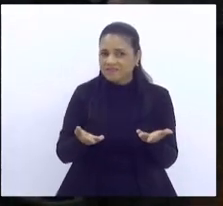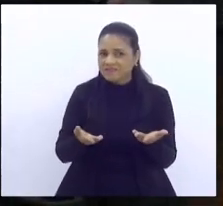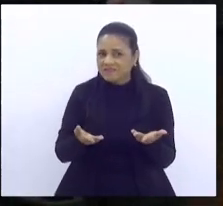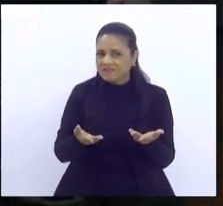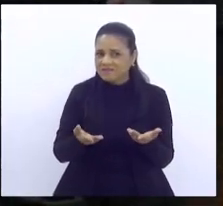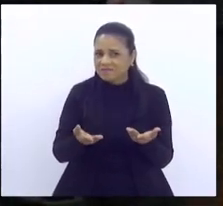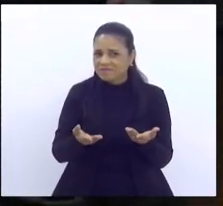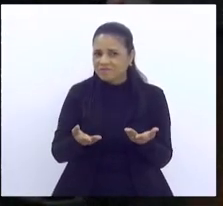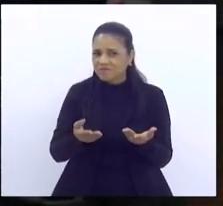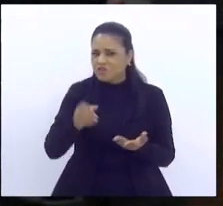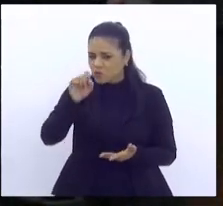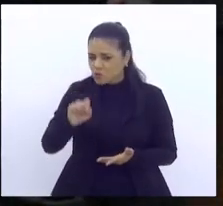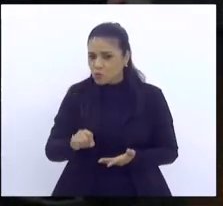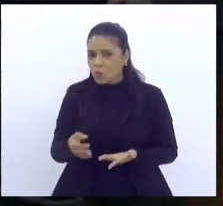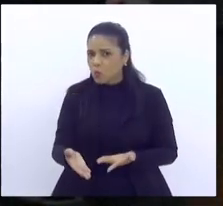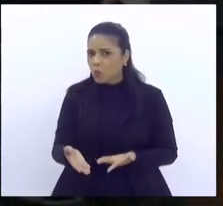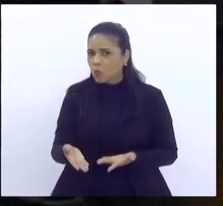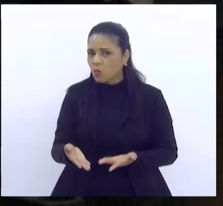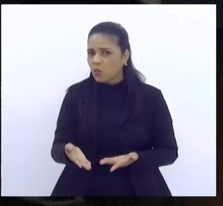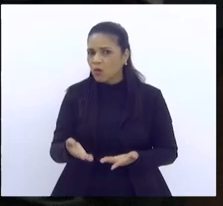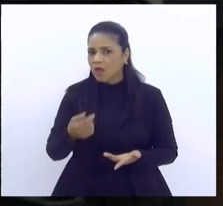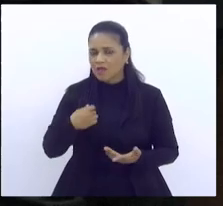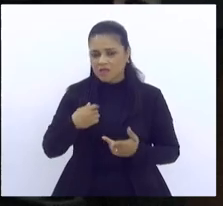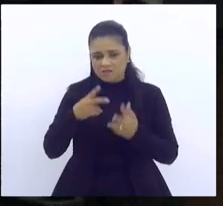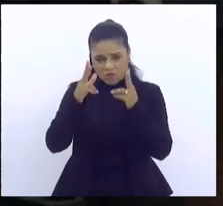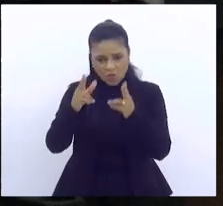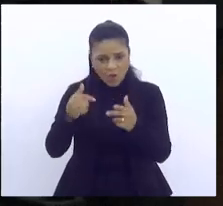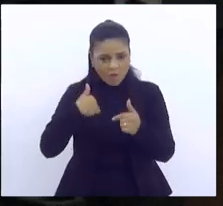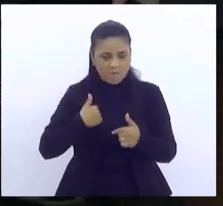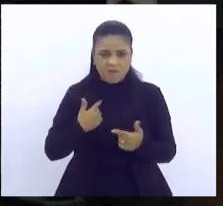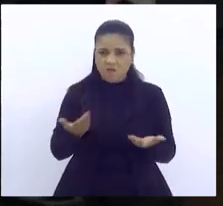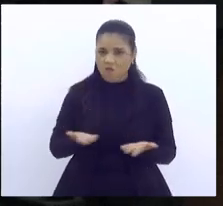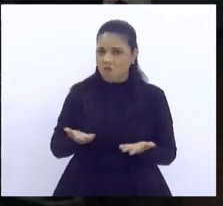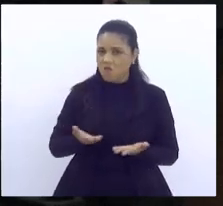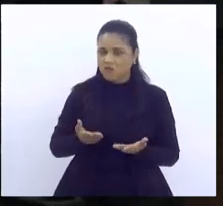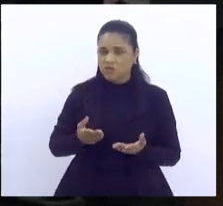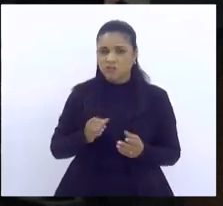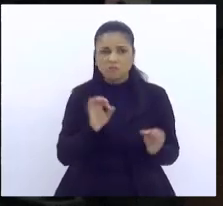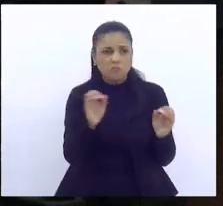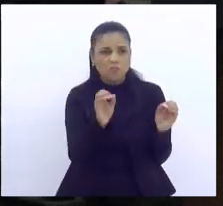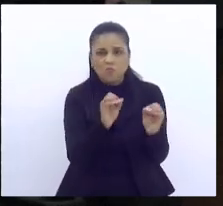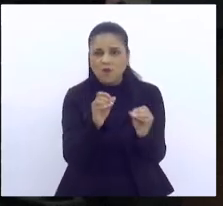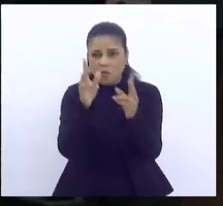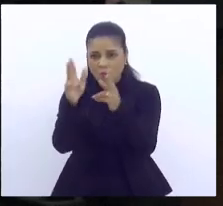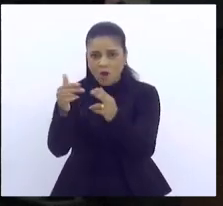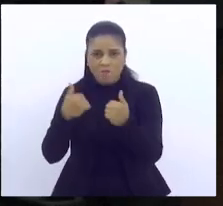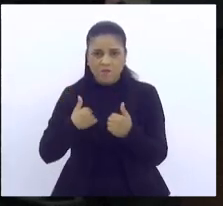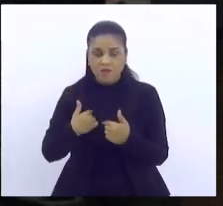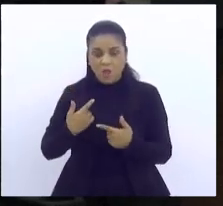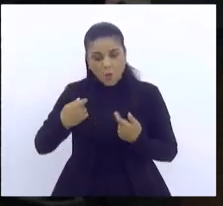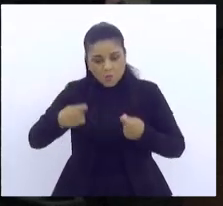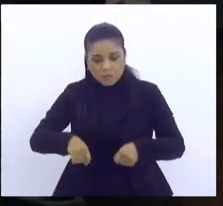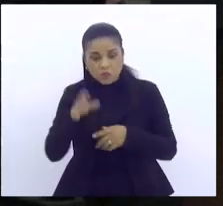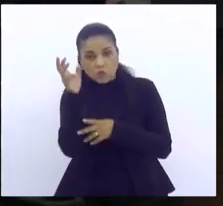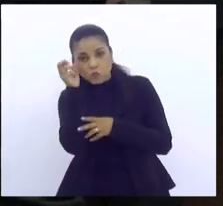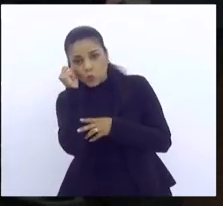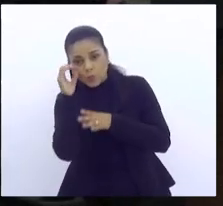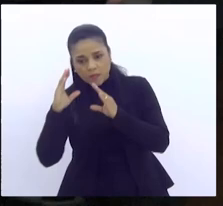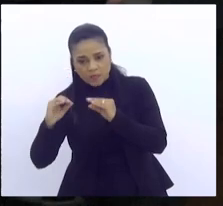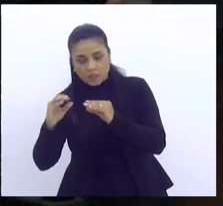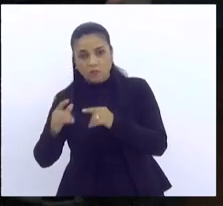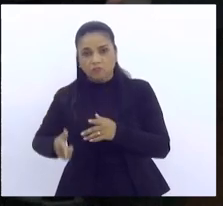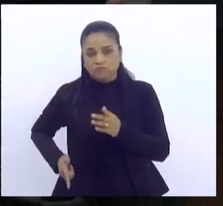passar o que eu passo hoje. Hoje eu sou obrigado, senhor presidente, a dormir com um fuzil, uma escopeta e duas pistolas do meu